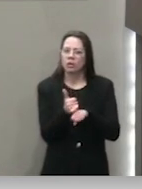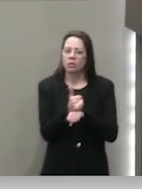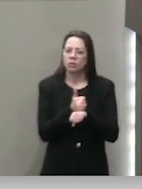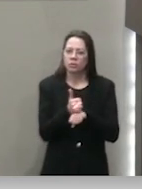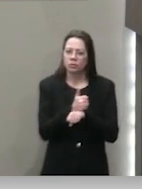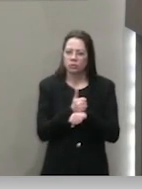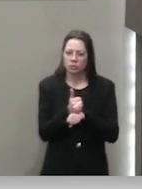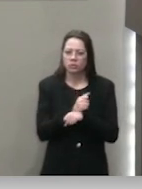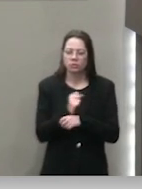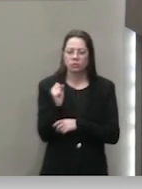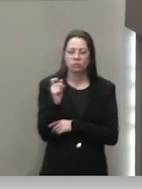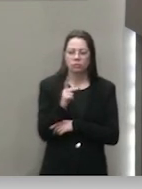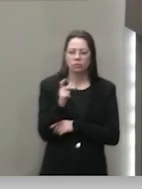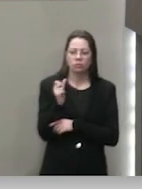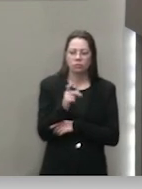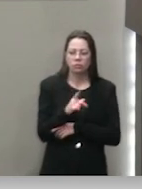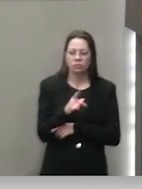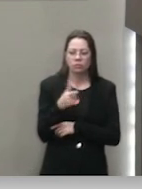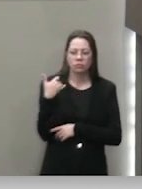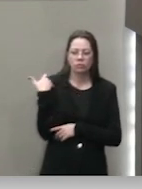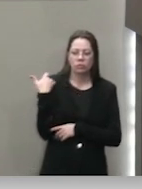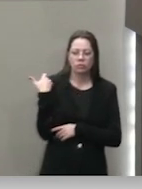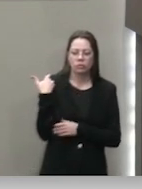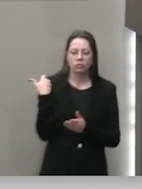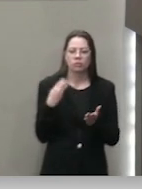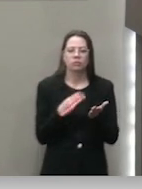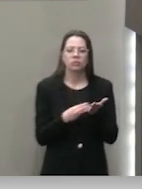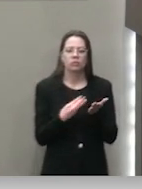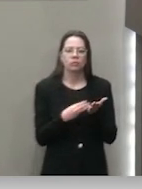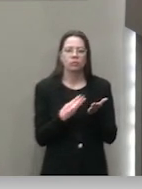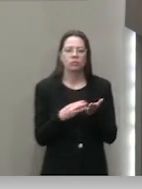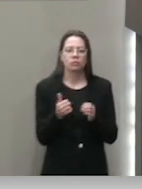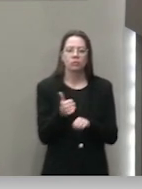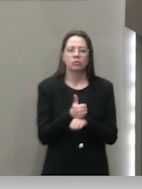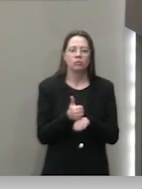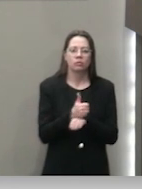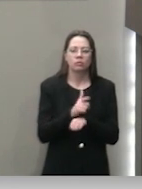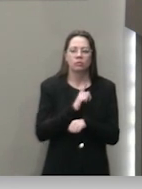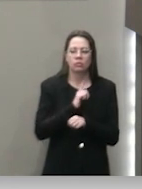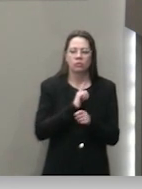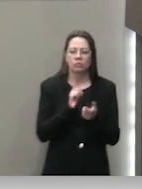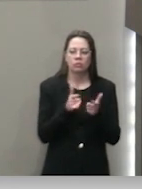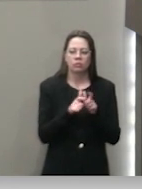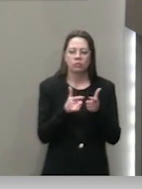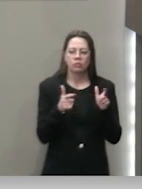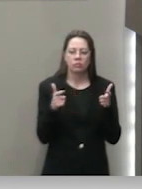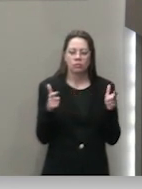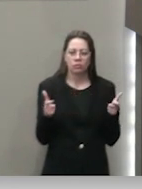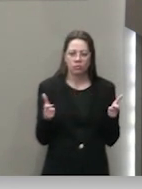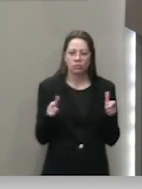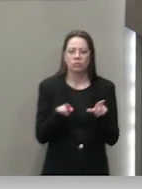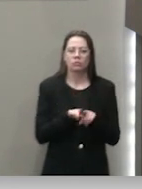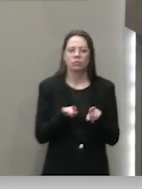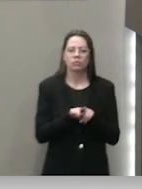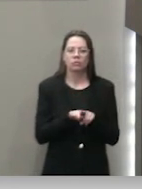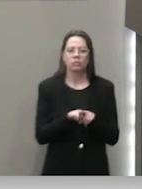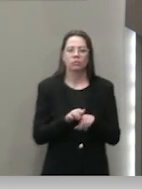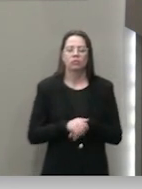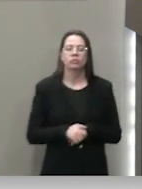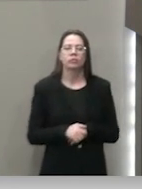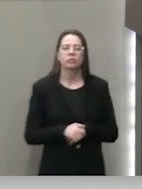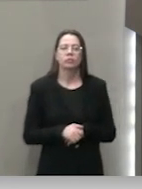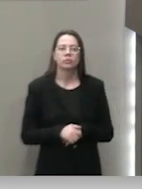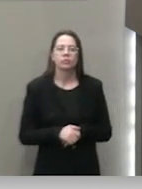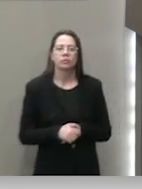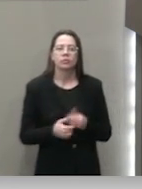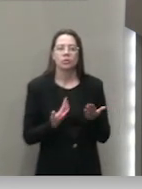as aposentadorias. A idade média desses profissionais tem aumentado significativamente. E um